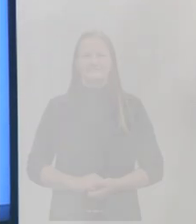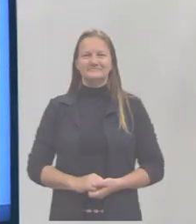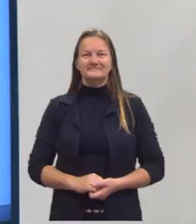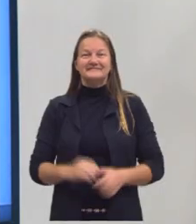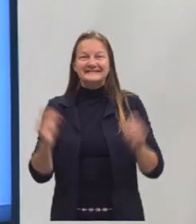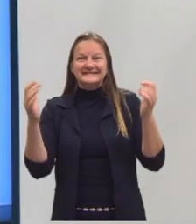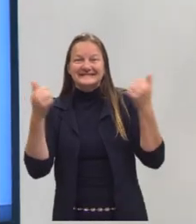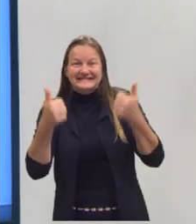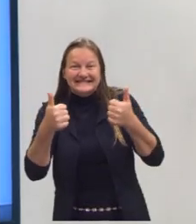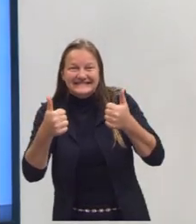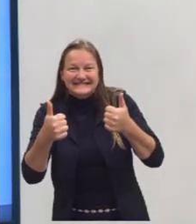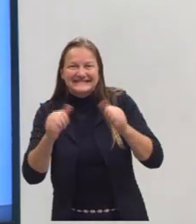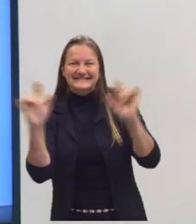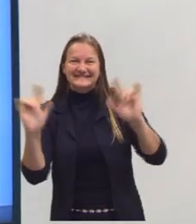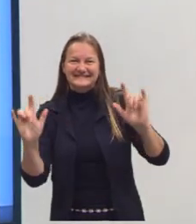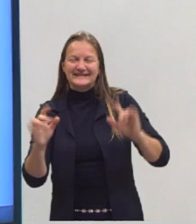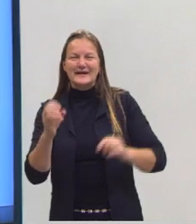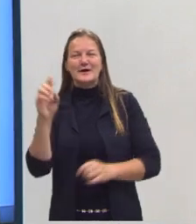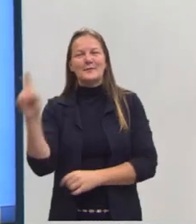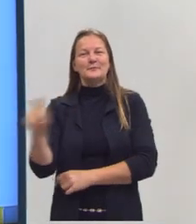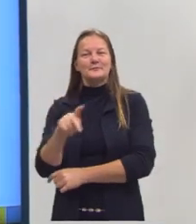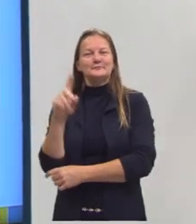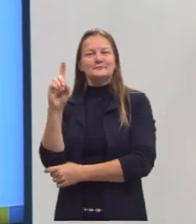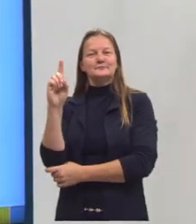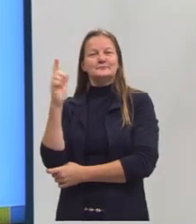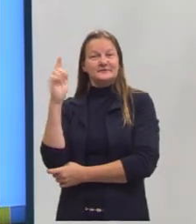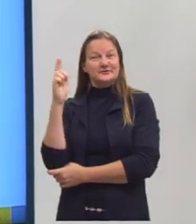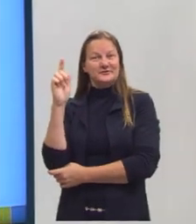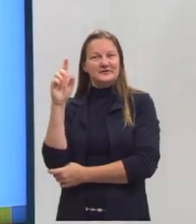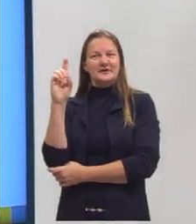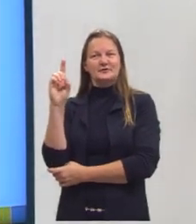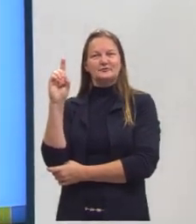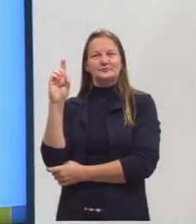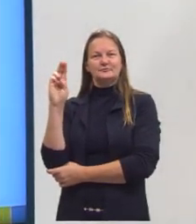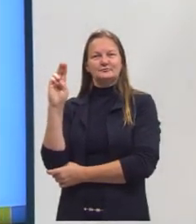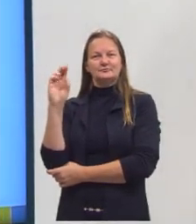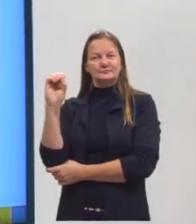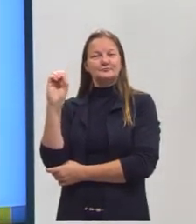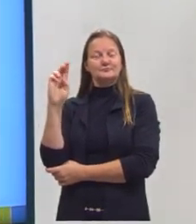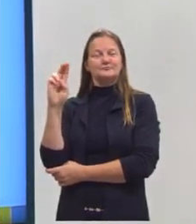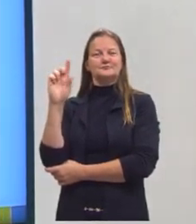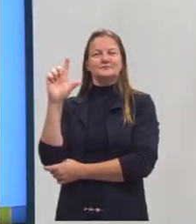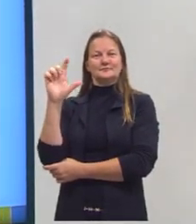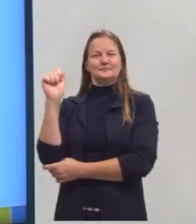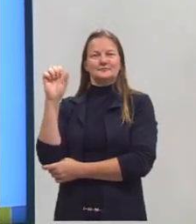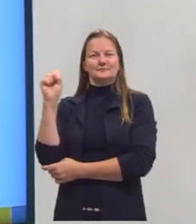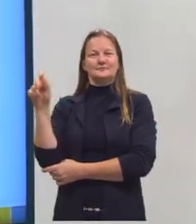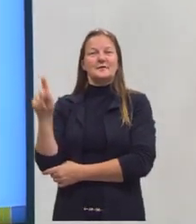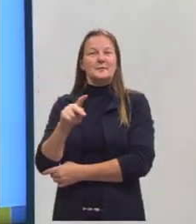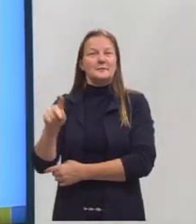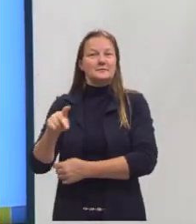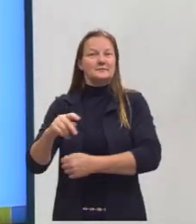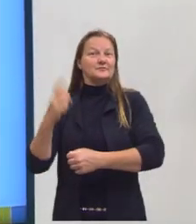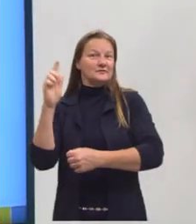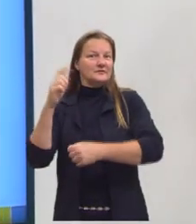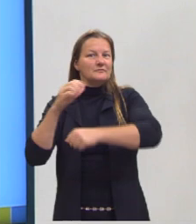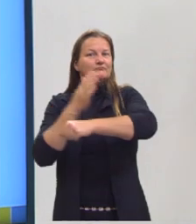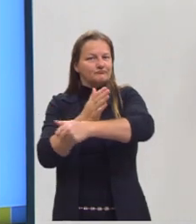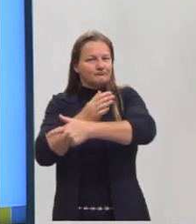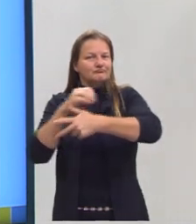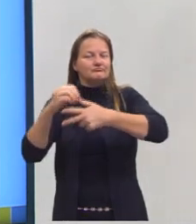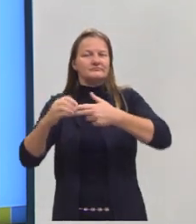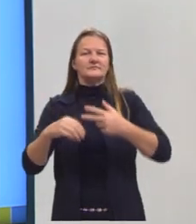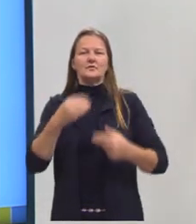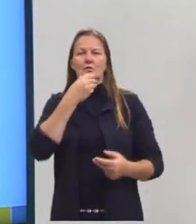só os meninos e meninas professor Douglas o professor de geografia do nosso projeto pré-enem eu sou um rapaz